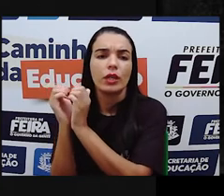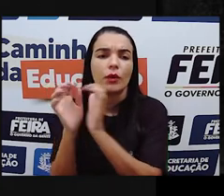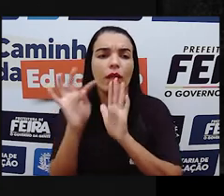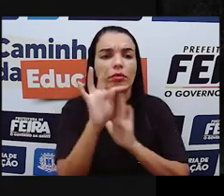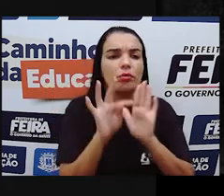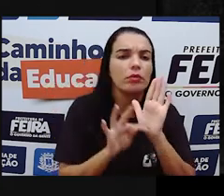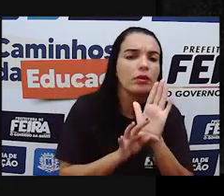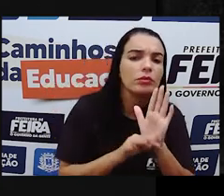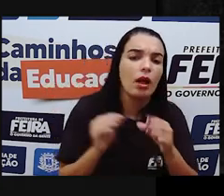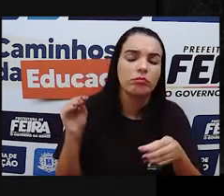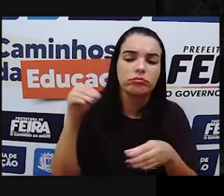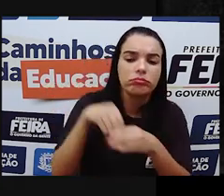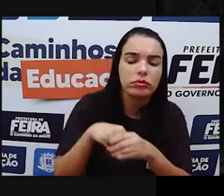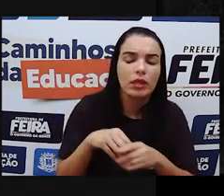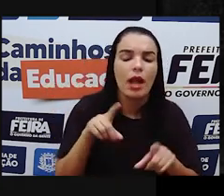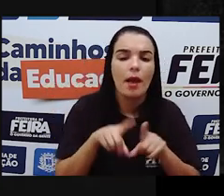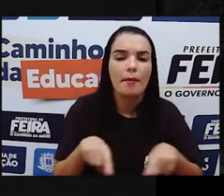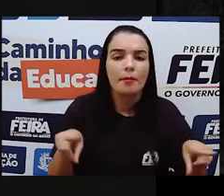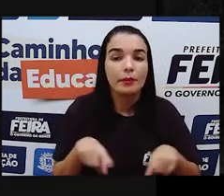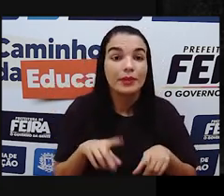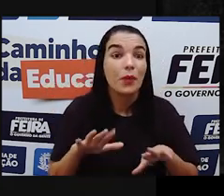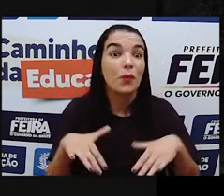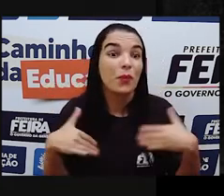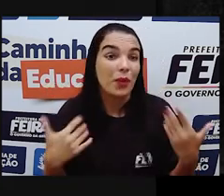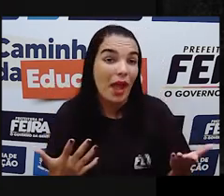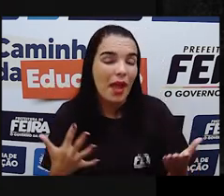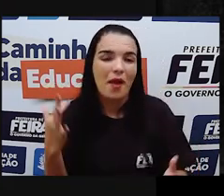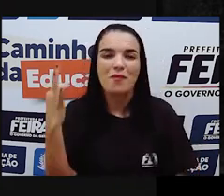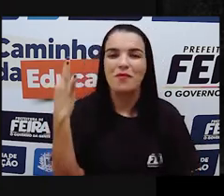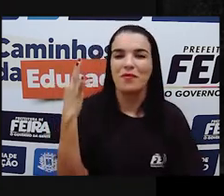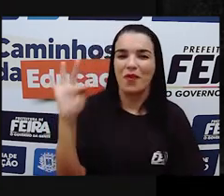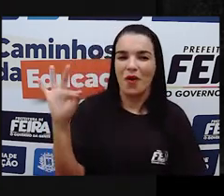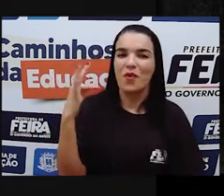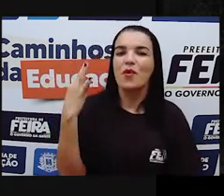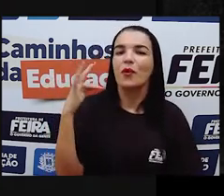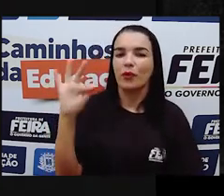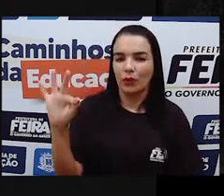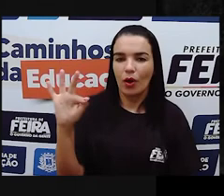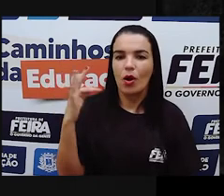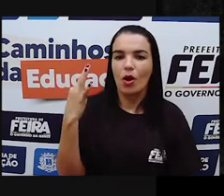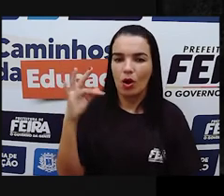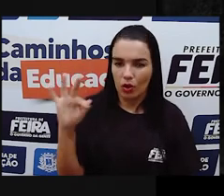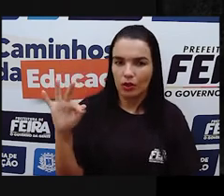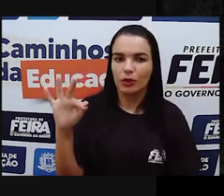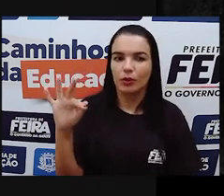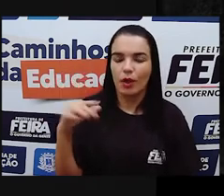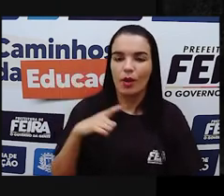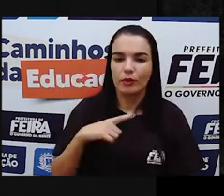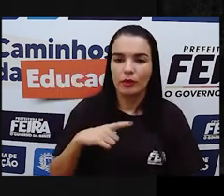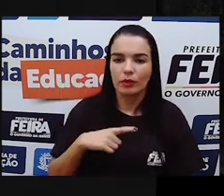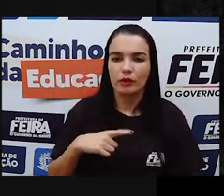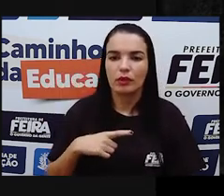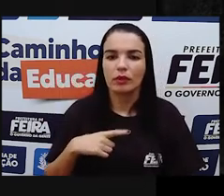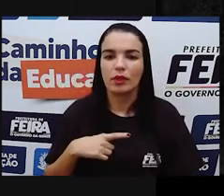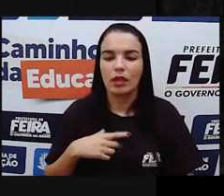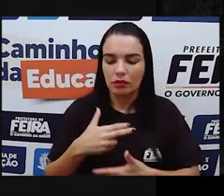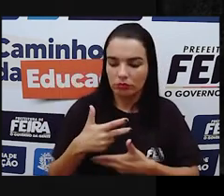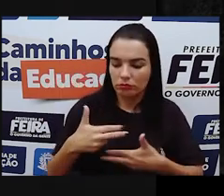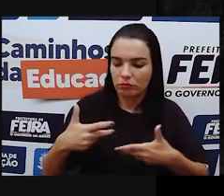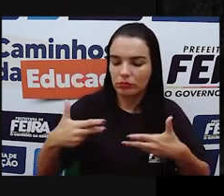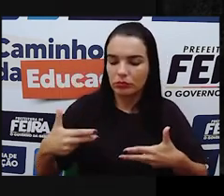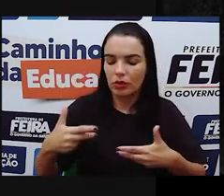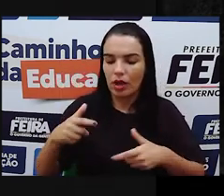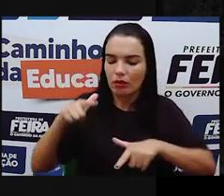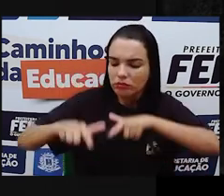o gênero folclórico. O gênero folclórico traz elementos culturais, canções relacionadas ao